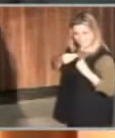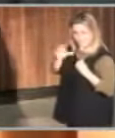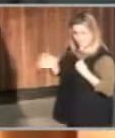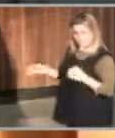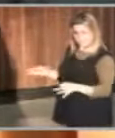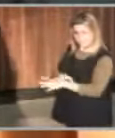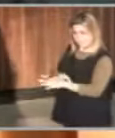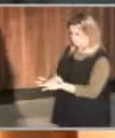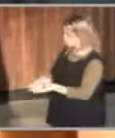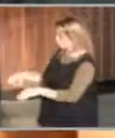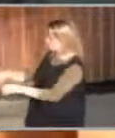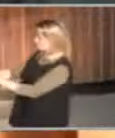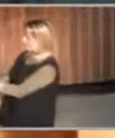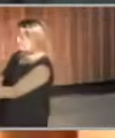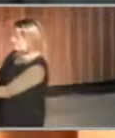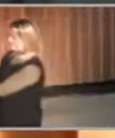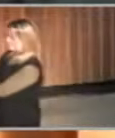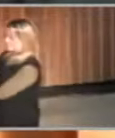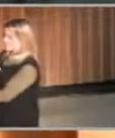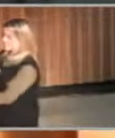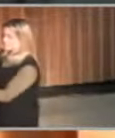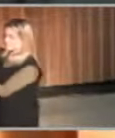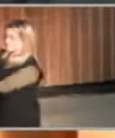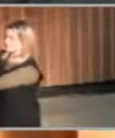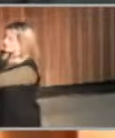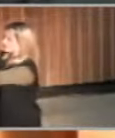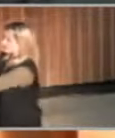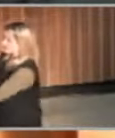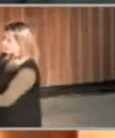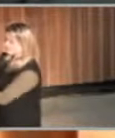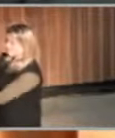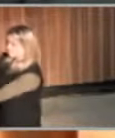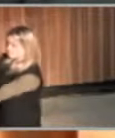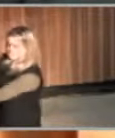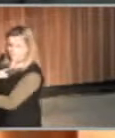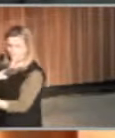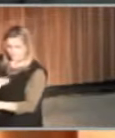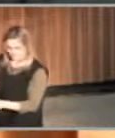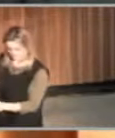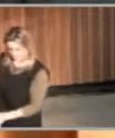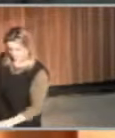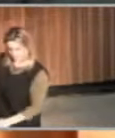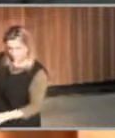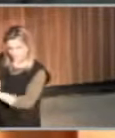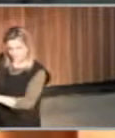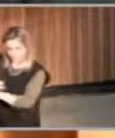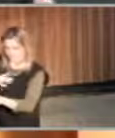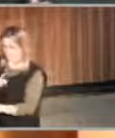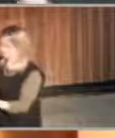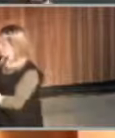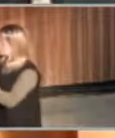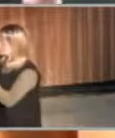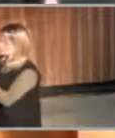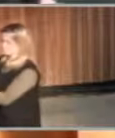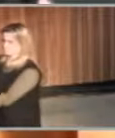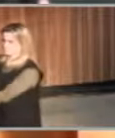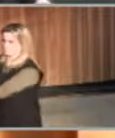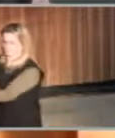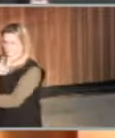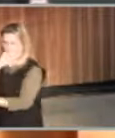tinham as cidades eles tinham instrumentos agrícolas eles tinham tecnologia conquistada dos